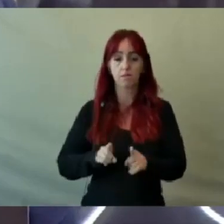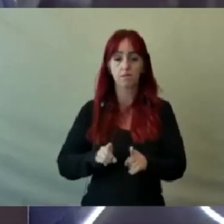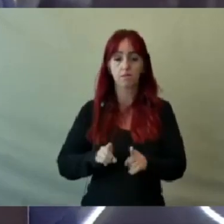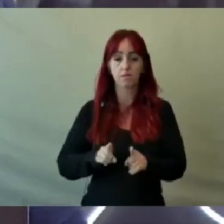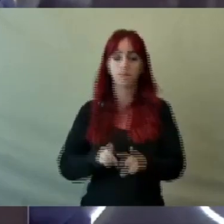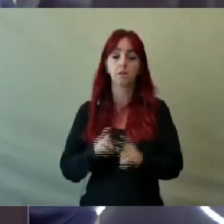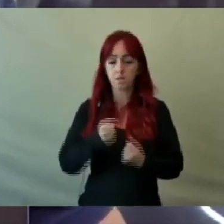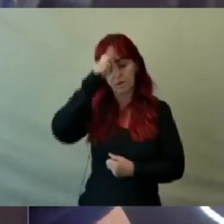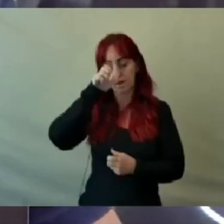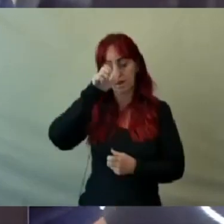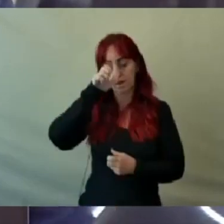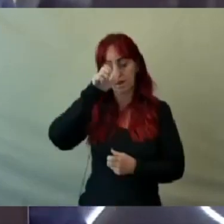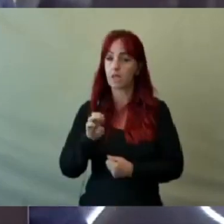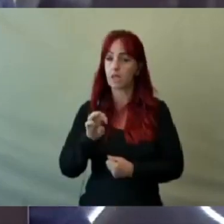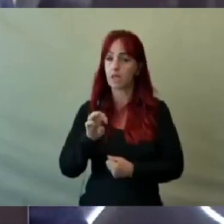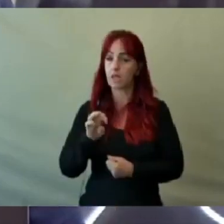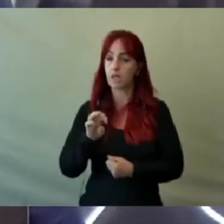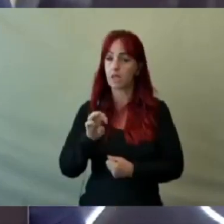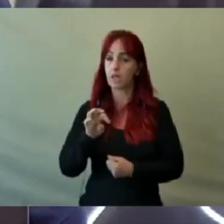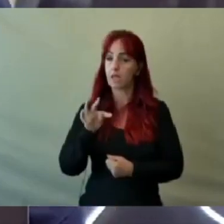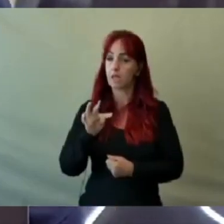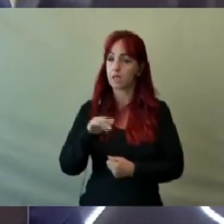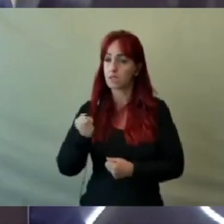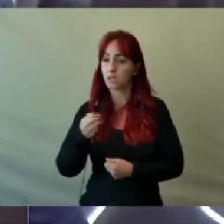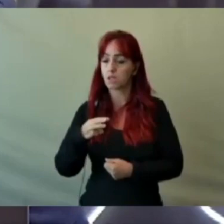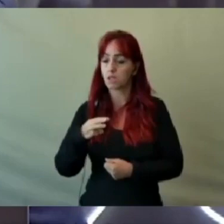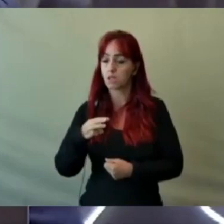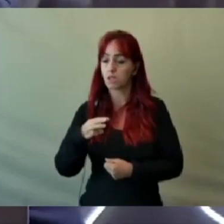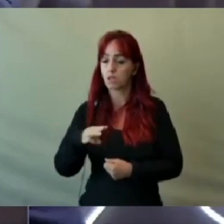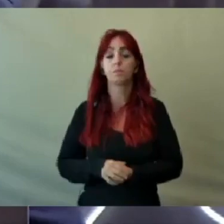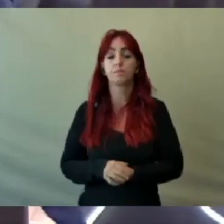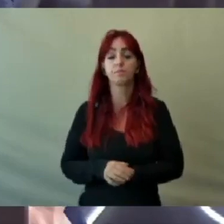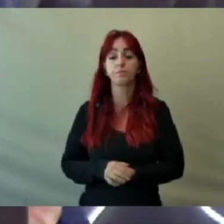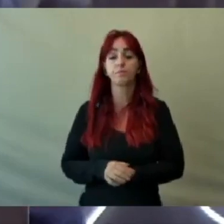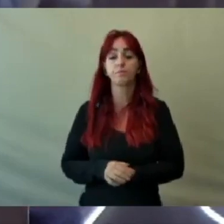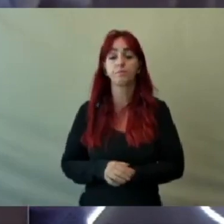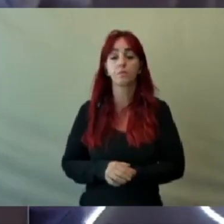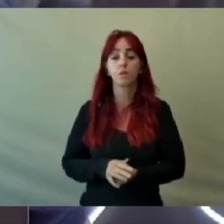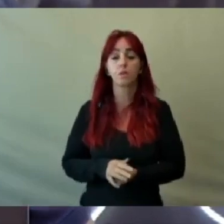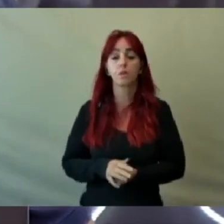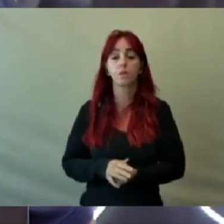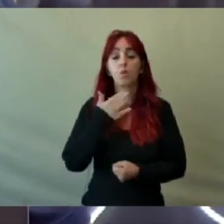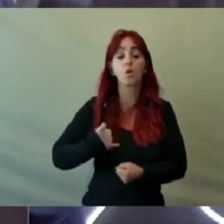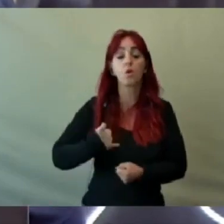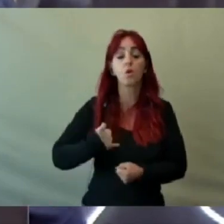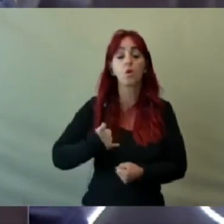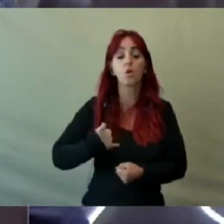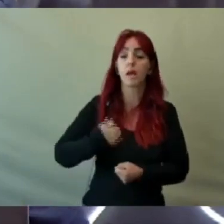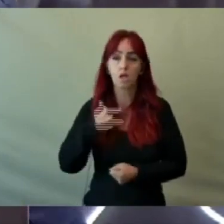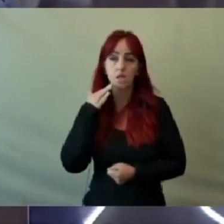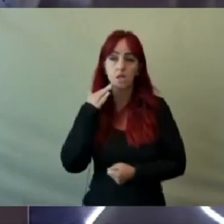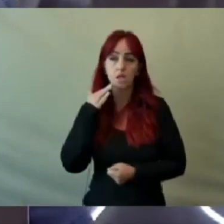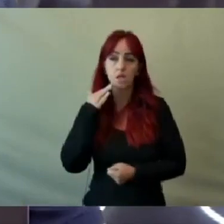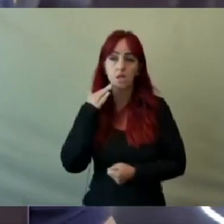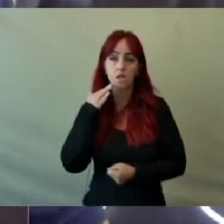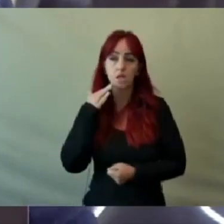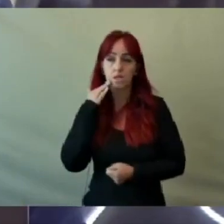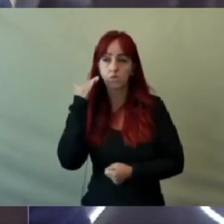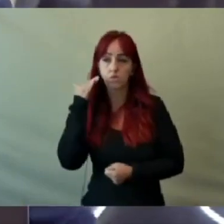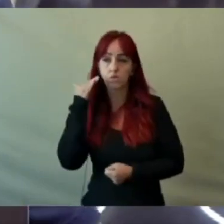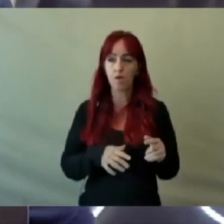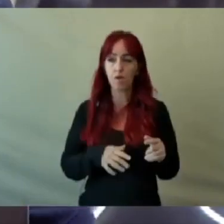da criança do jovem do adolescente e dos idosos que não tenhamos nenhuma